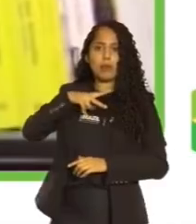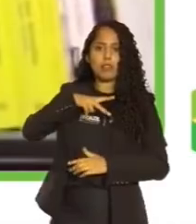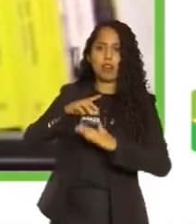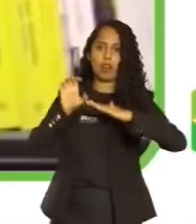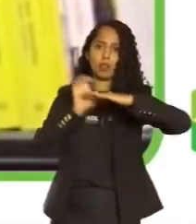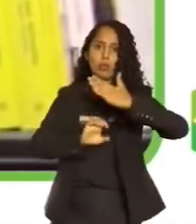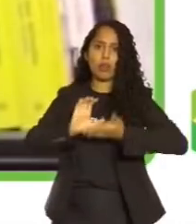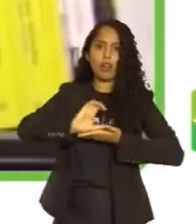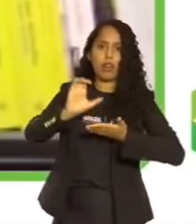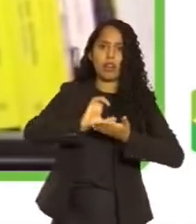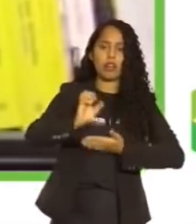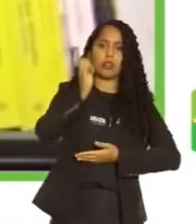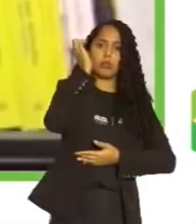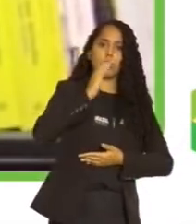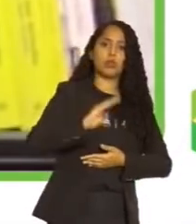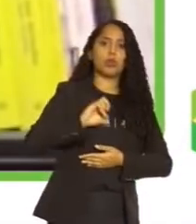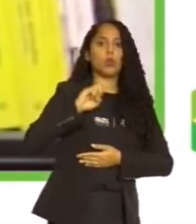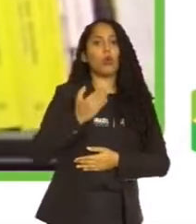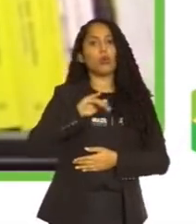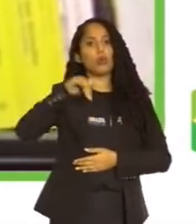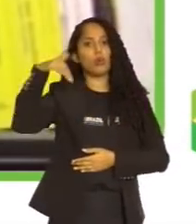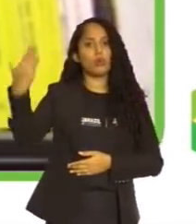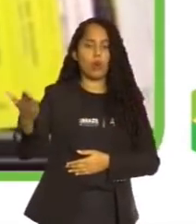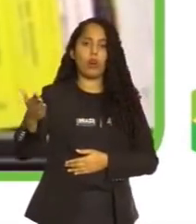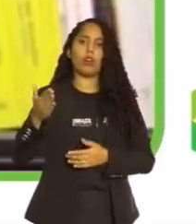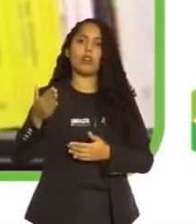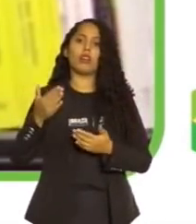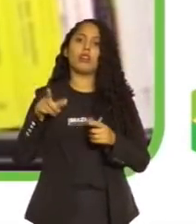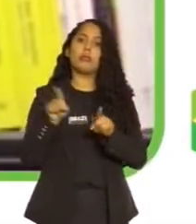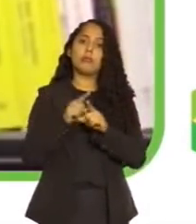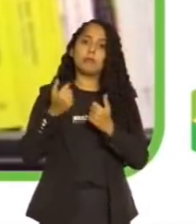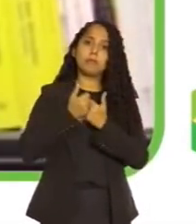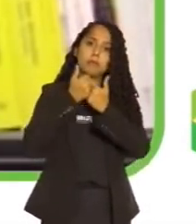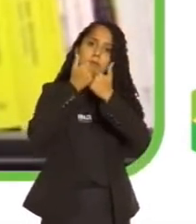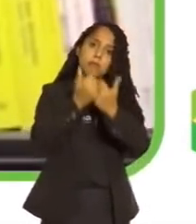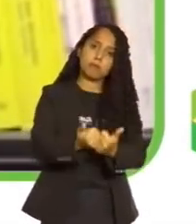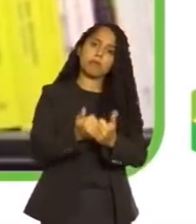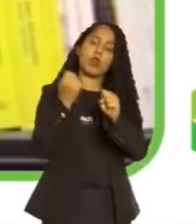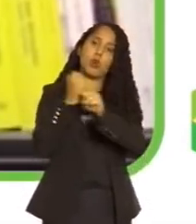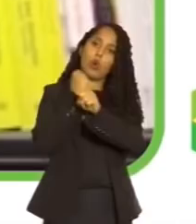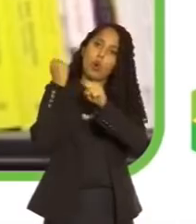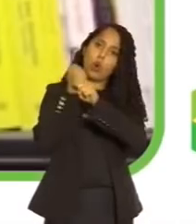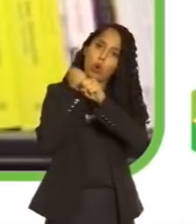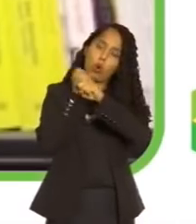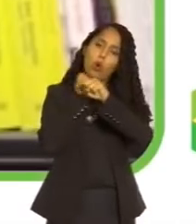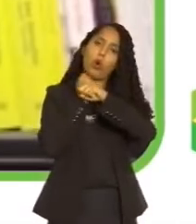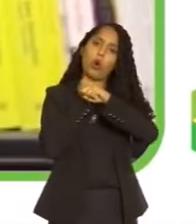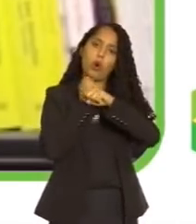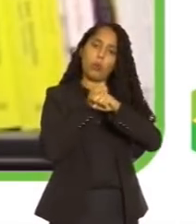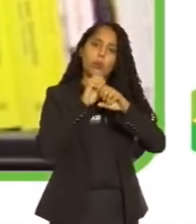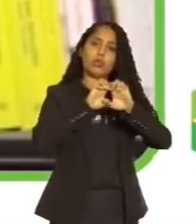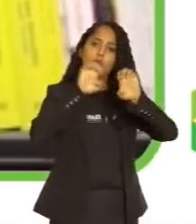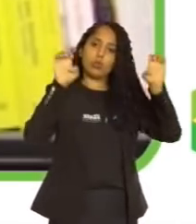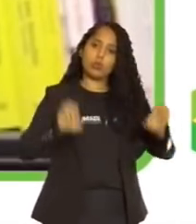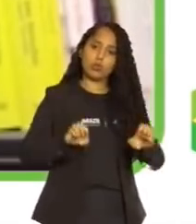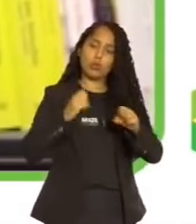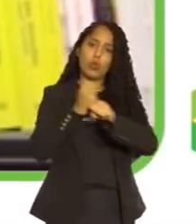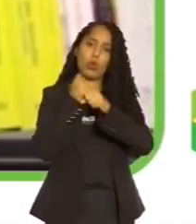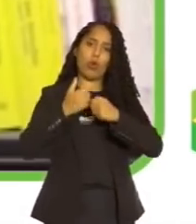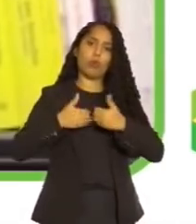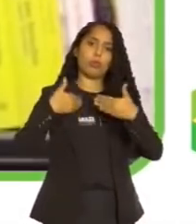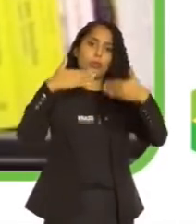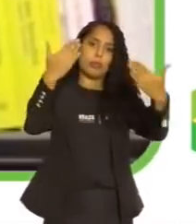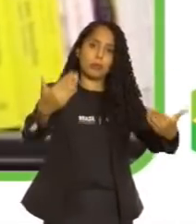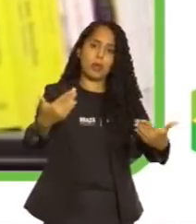eles nacionais ou internacionais. Apoiar obras de infraestrutura, que são fortes geradoras de emprego, de renda, de riqueza e